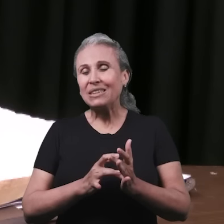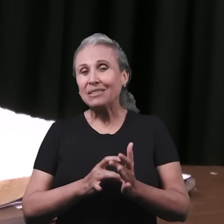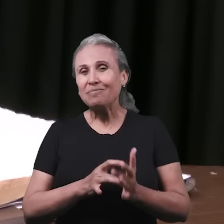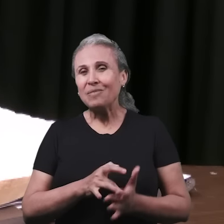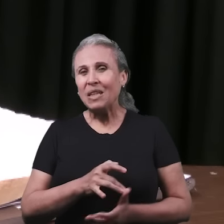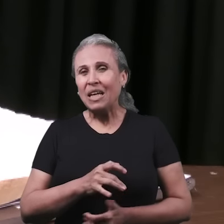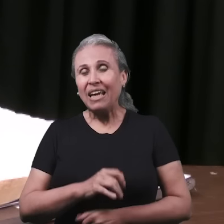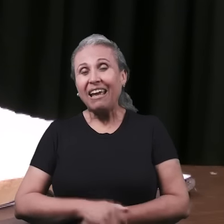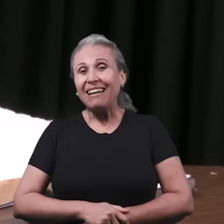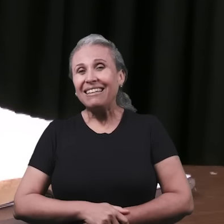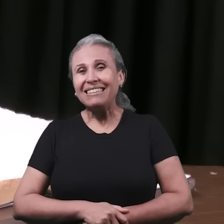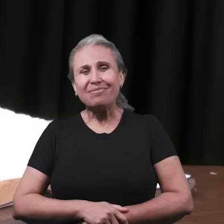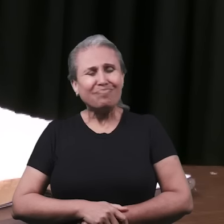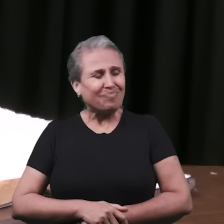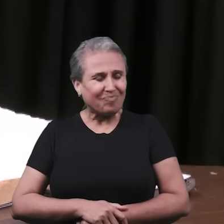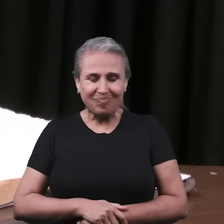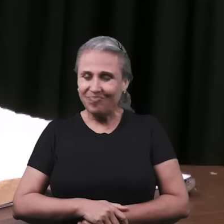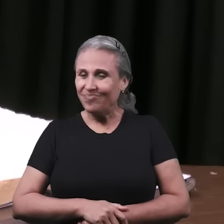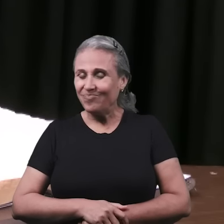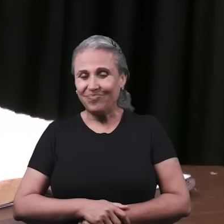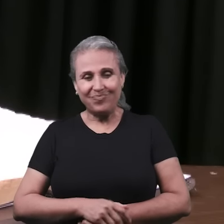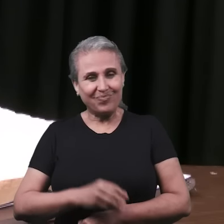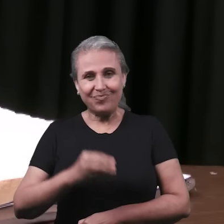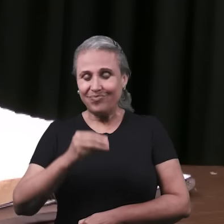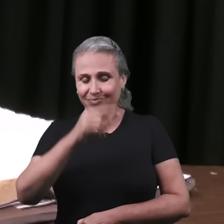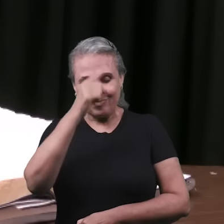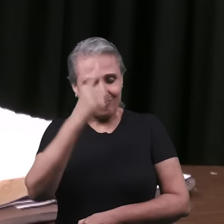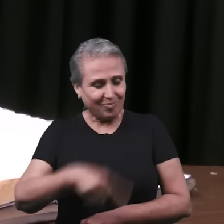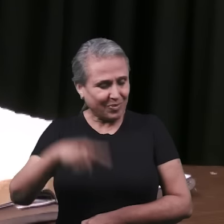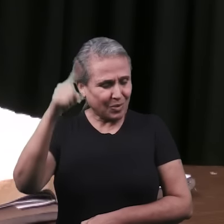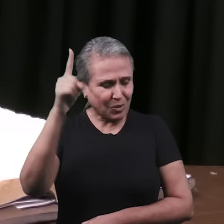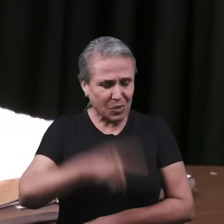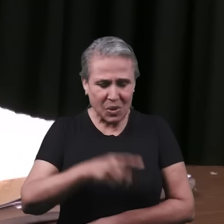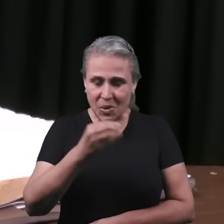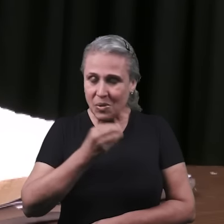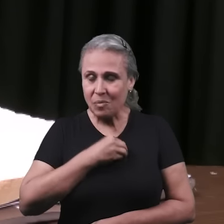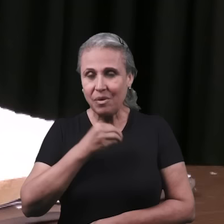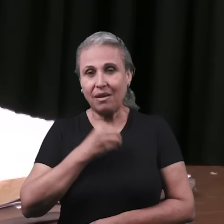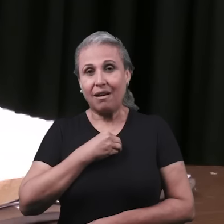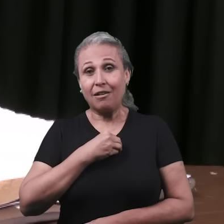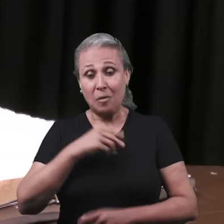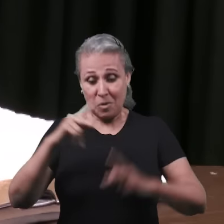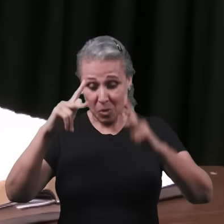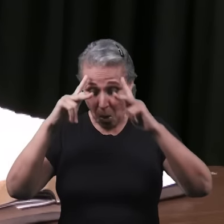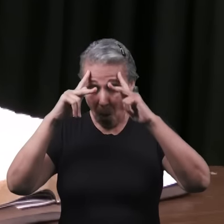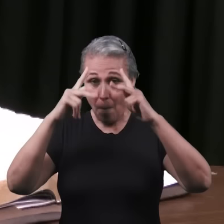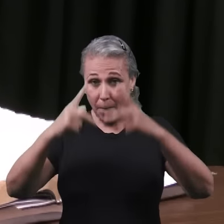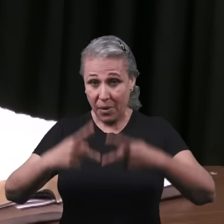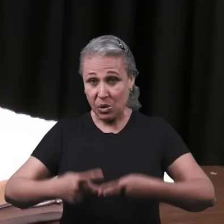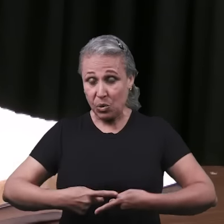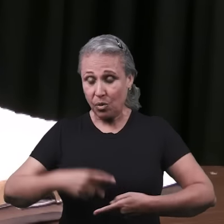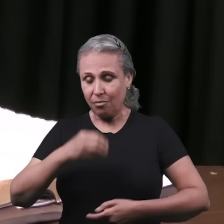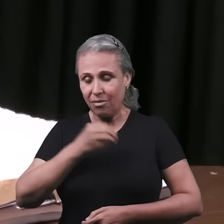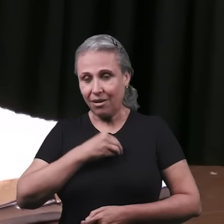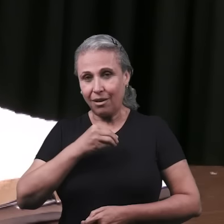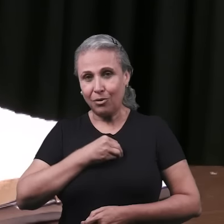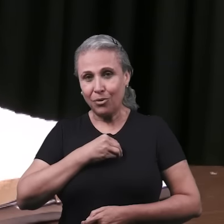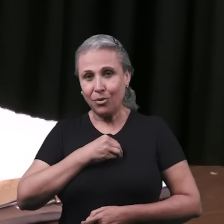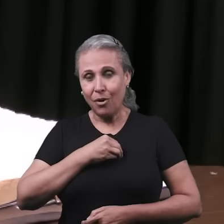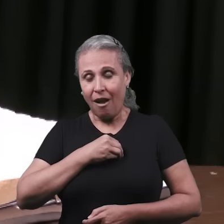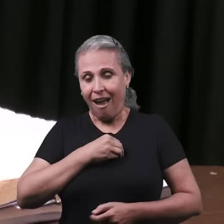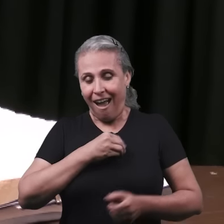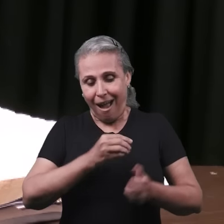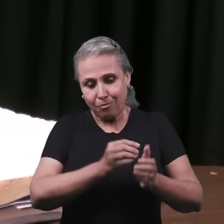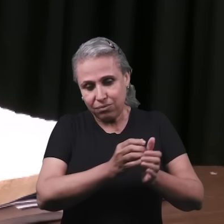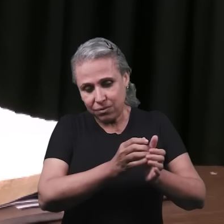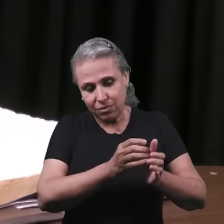pecado, mas ele ama o pecador. Nós vemos que em toda a história, o Senhor sempre dá oportunidades ao